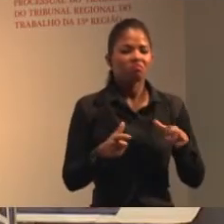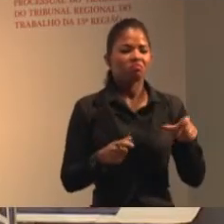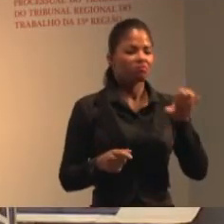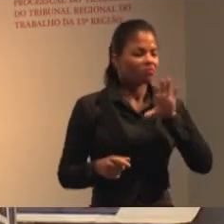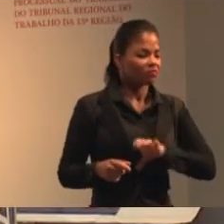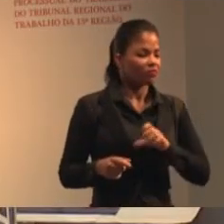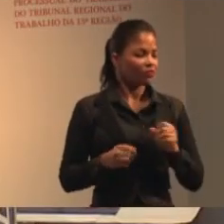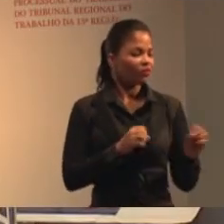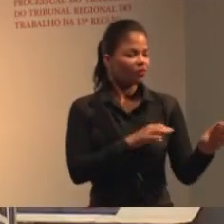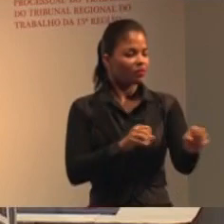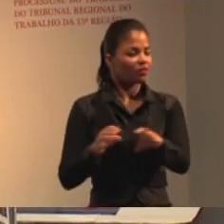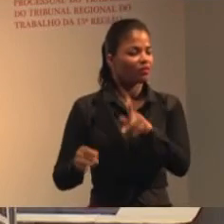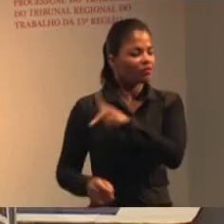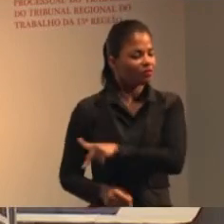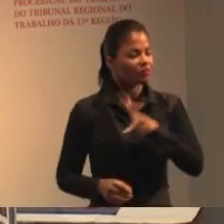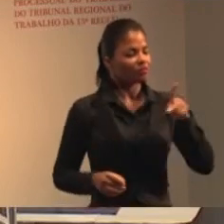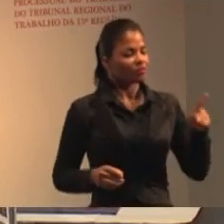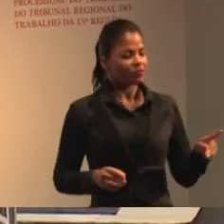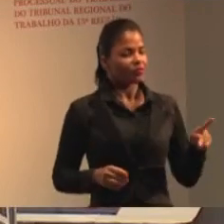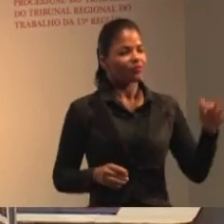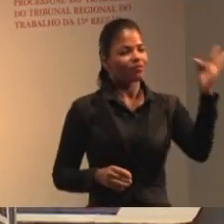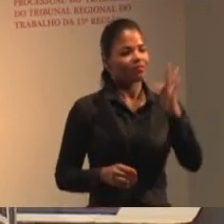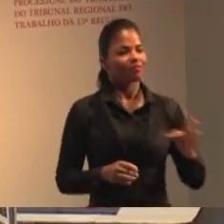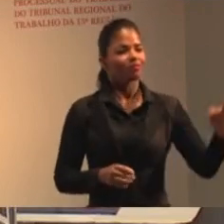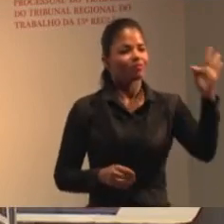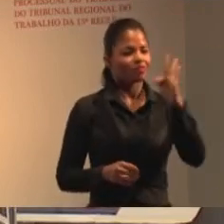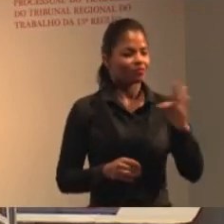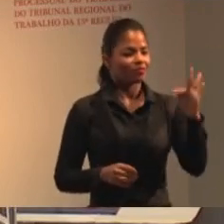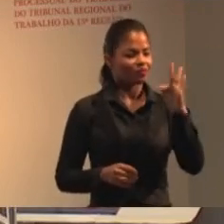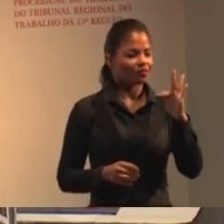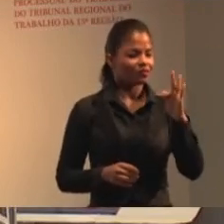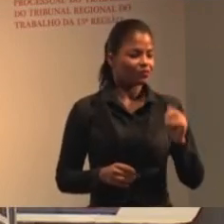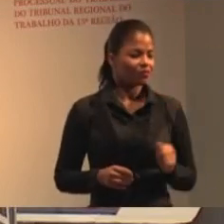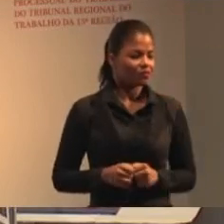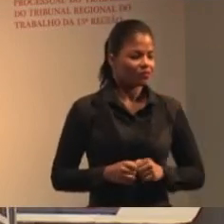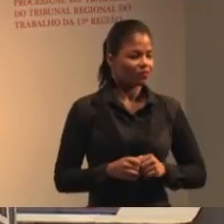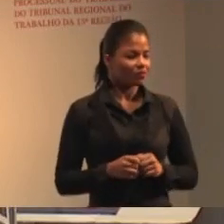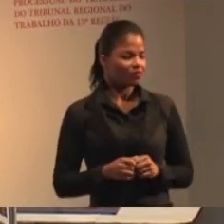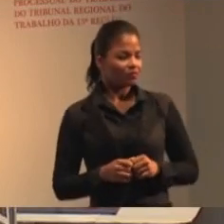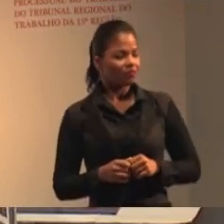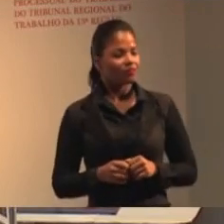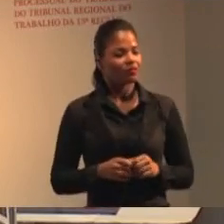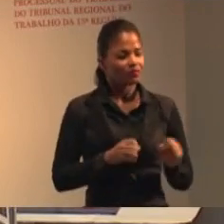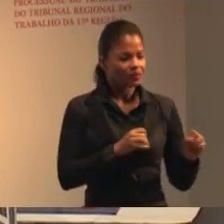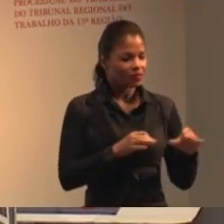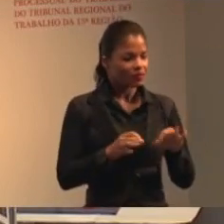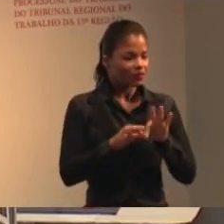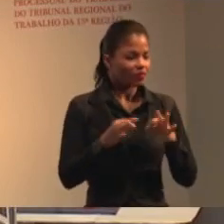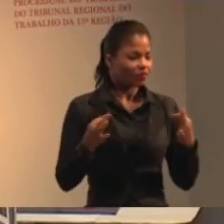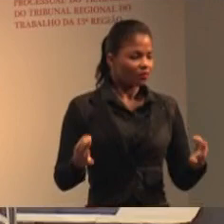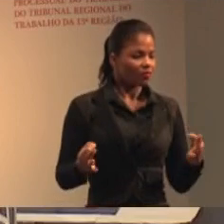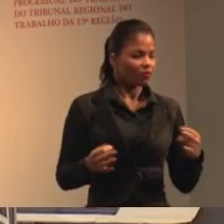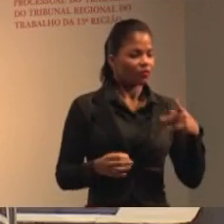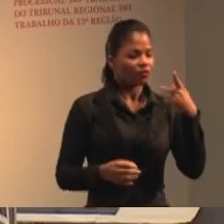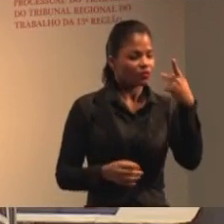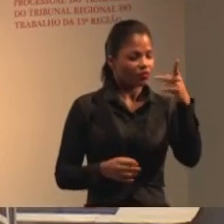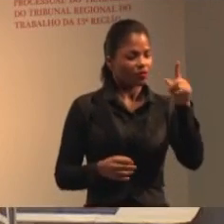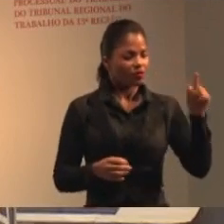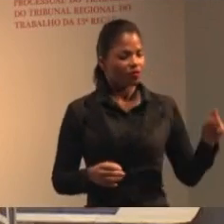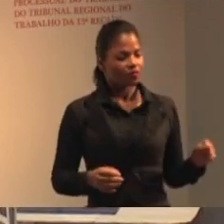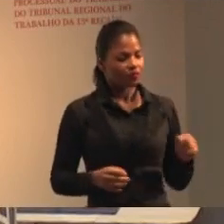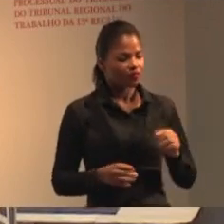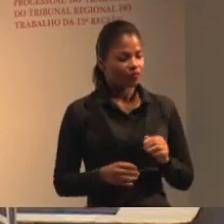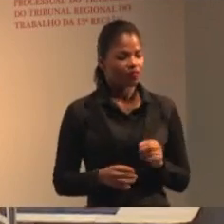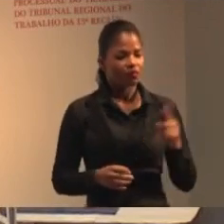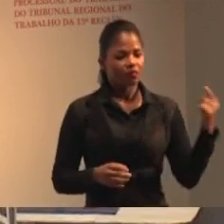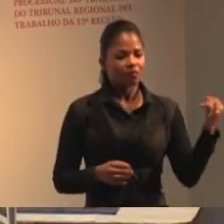nos ensinam os professores da Universidade de Harvard, Levitsky e Ziblatt, no seu